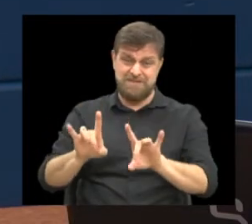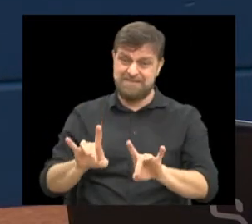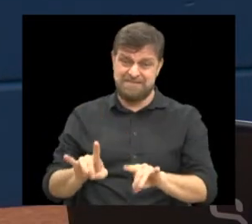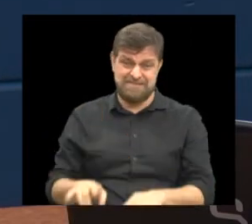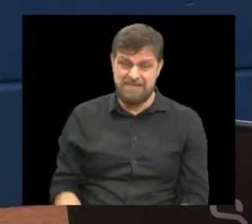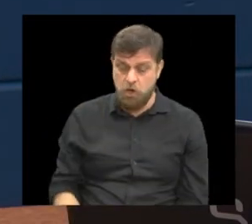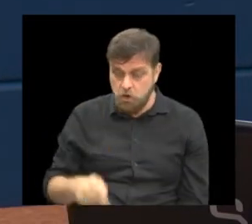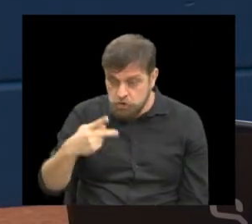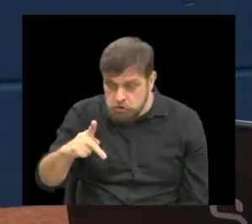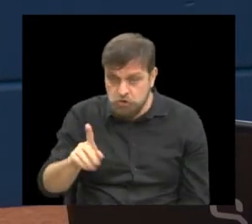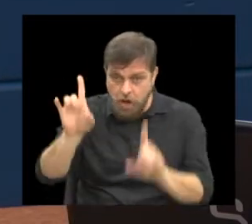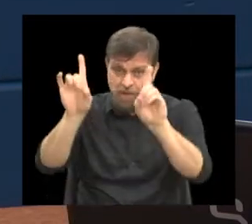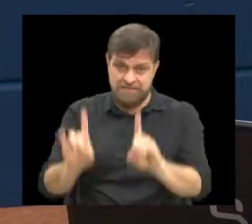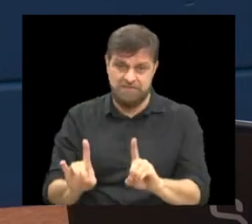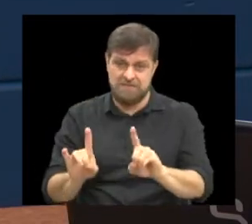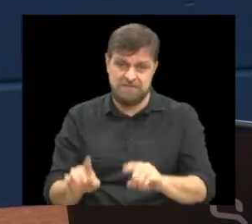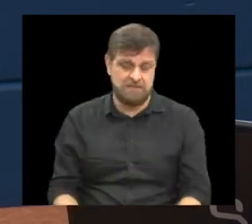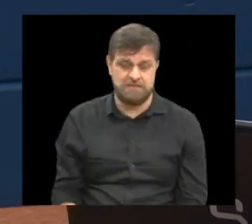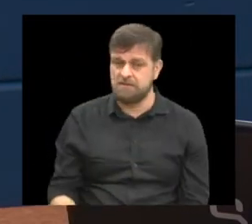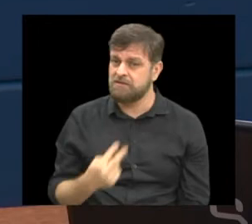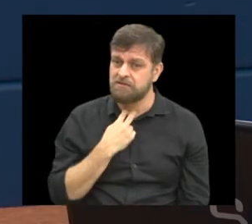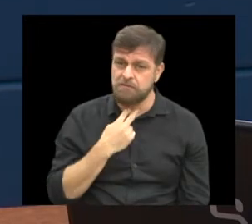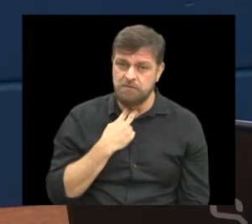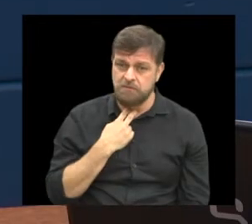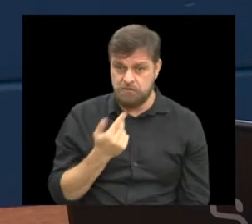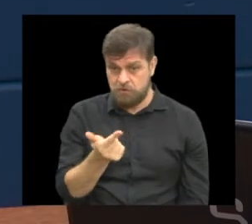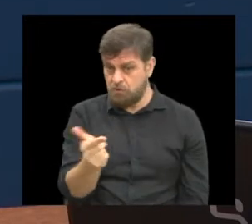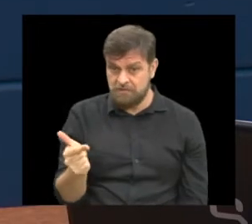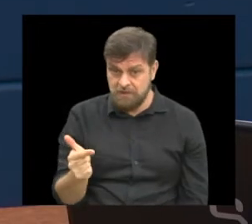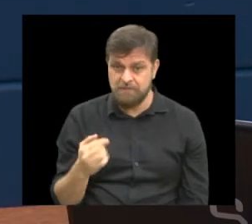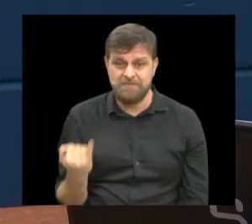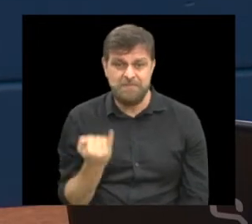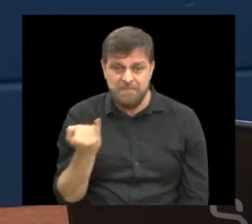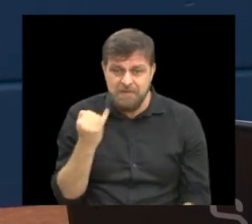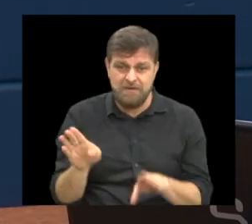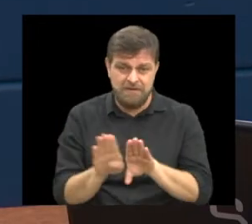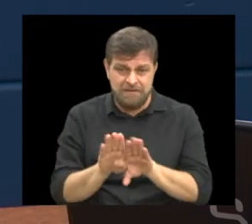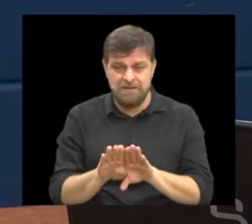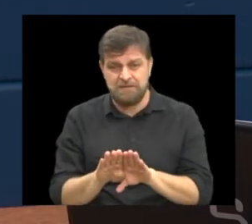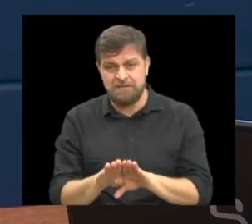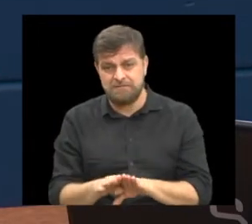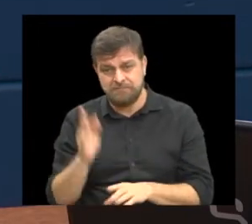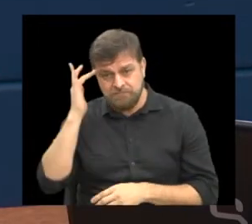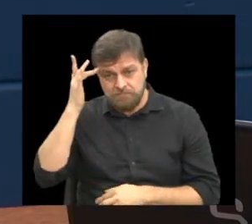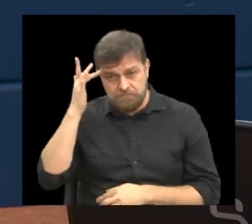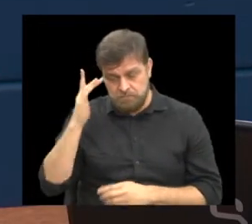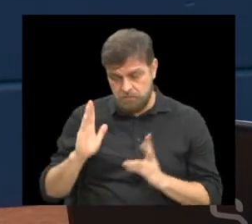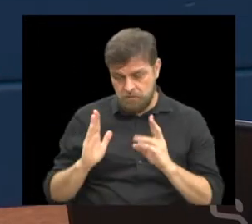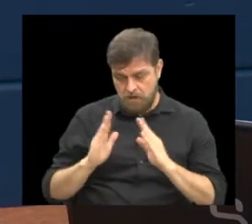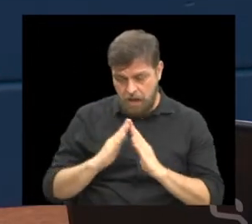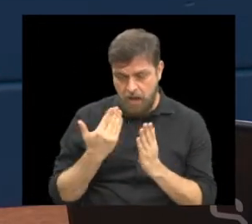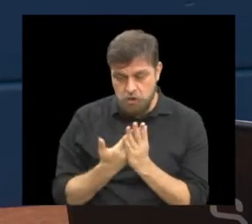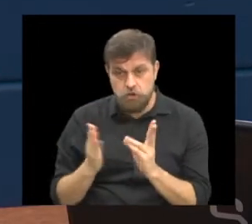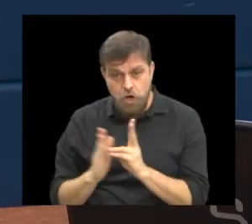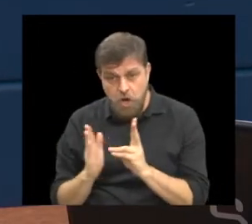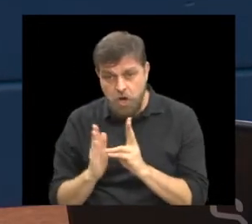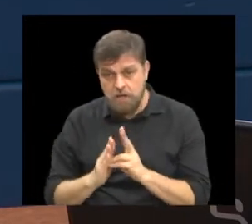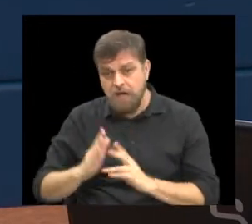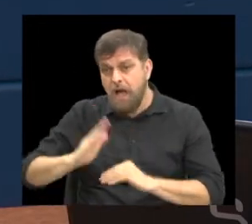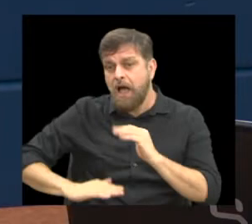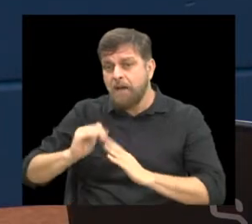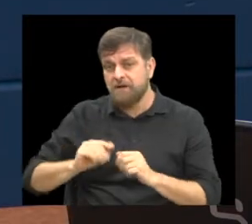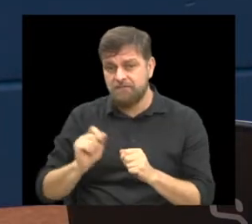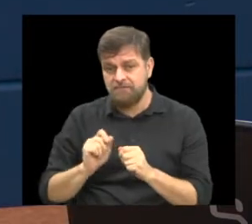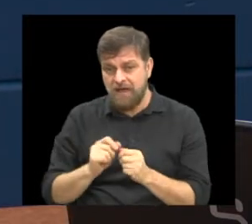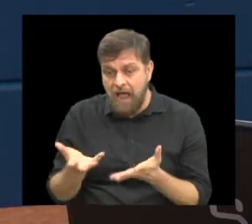especialmente para deficientes, né? Importante também, que eu acho assim, o que a Atiquira faz? Ela faz uma